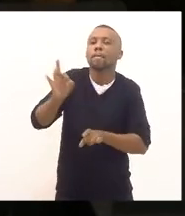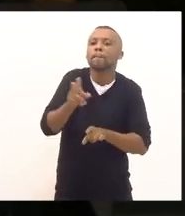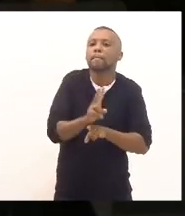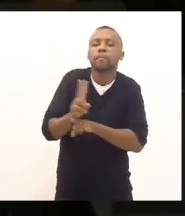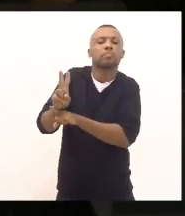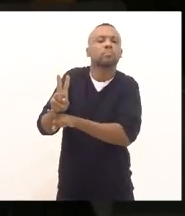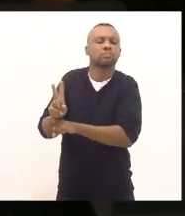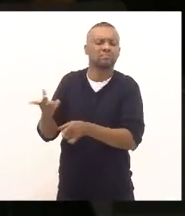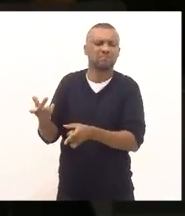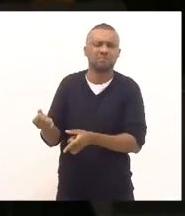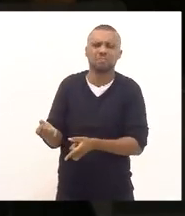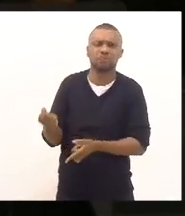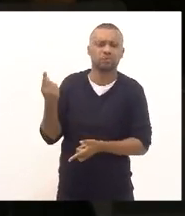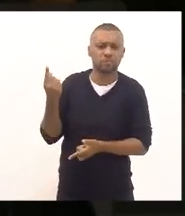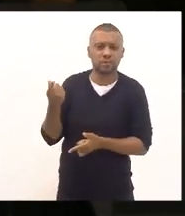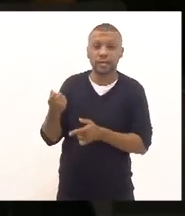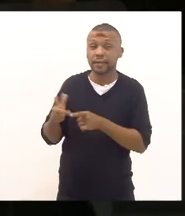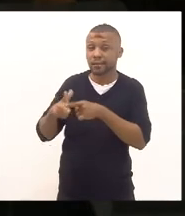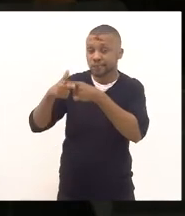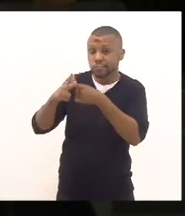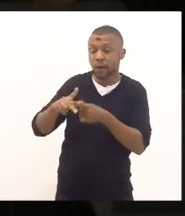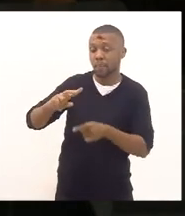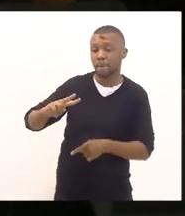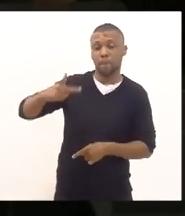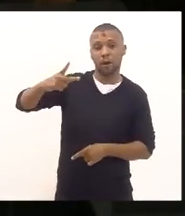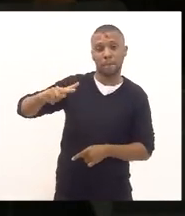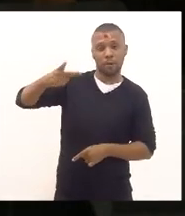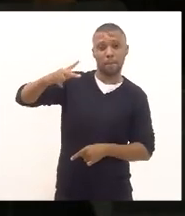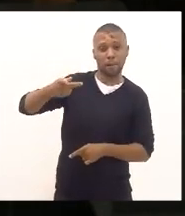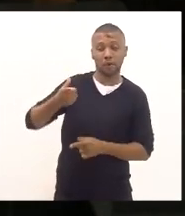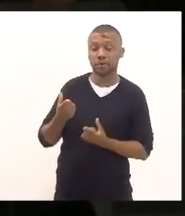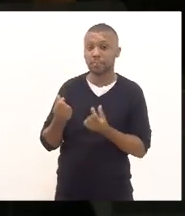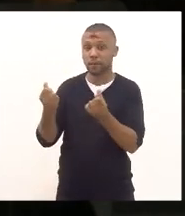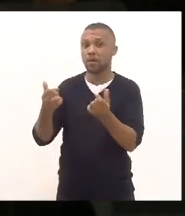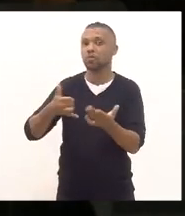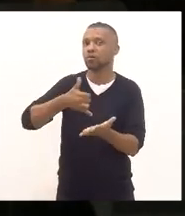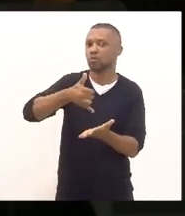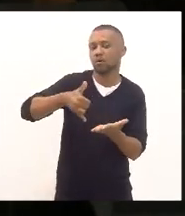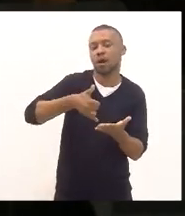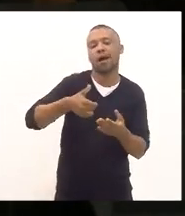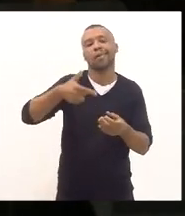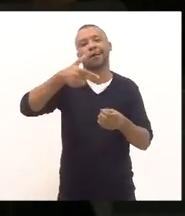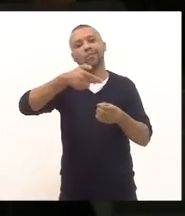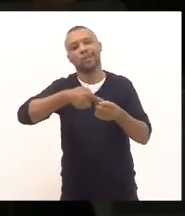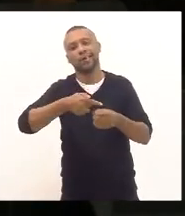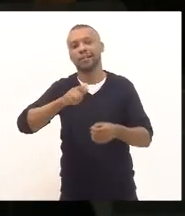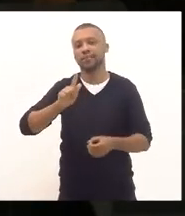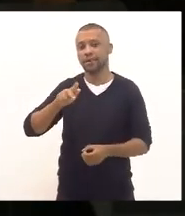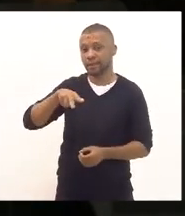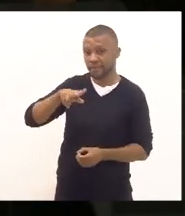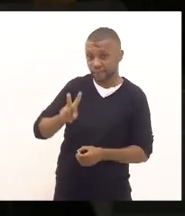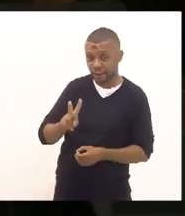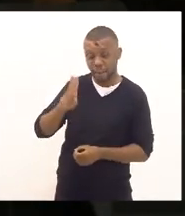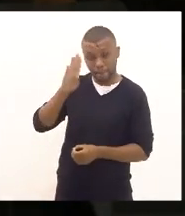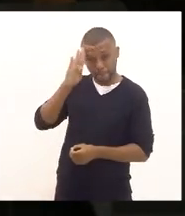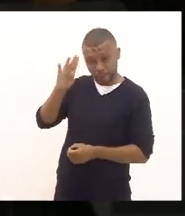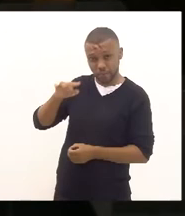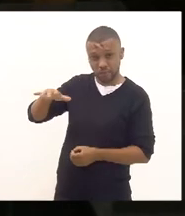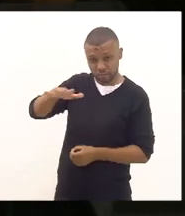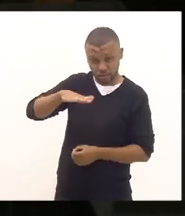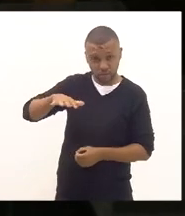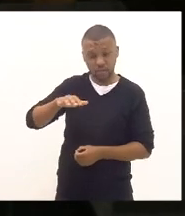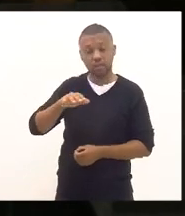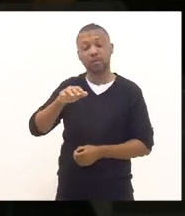fosse este ajuste de preços dos combustíveis incluindo o nosso GNV